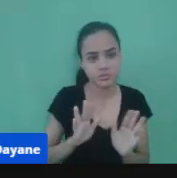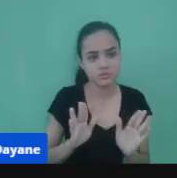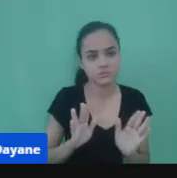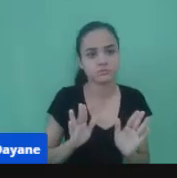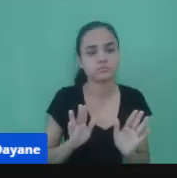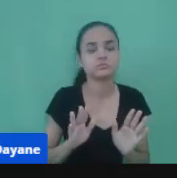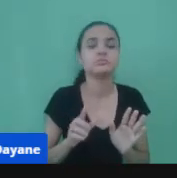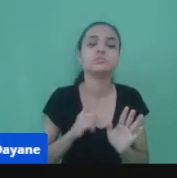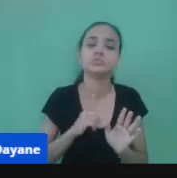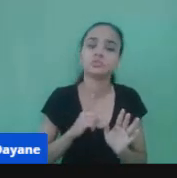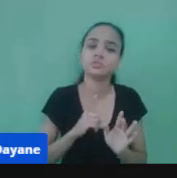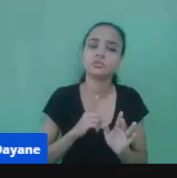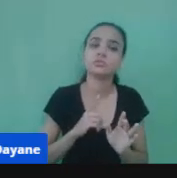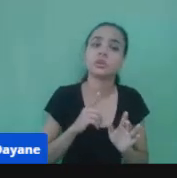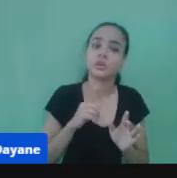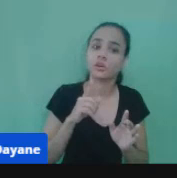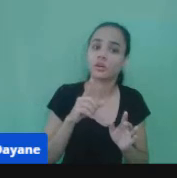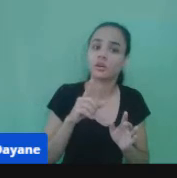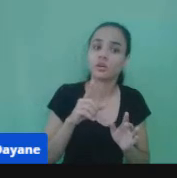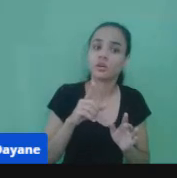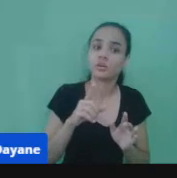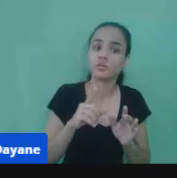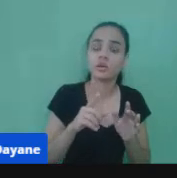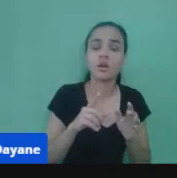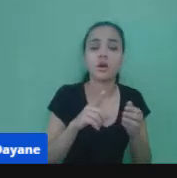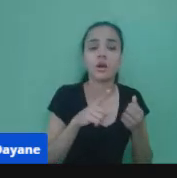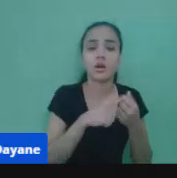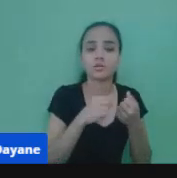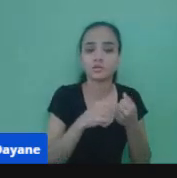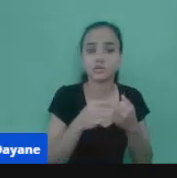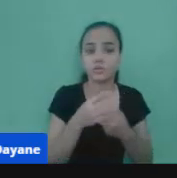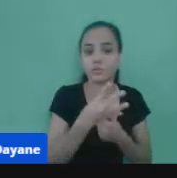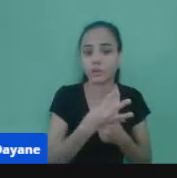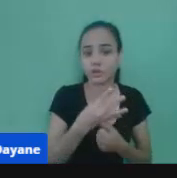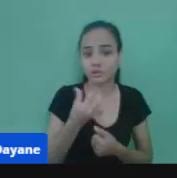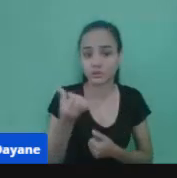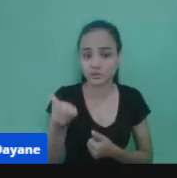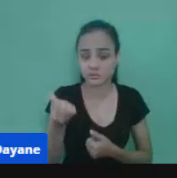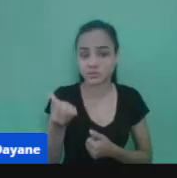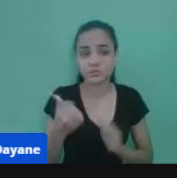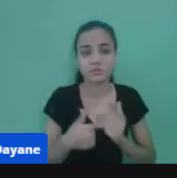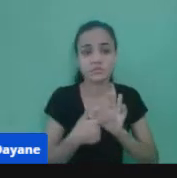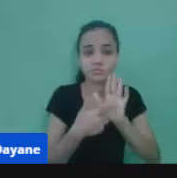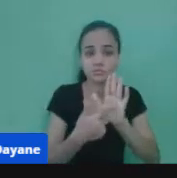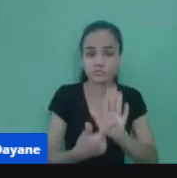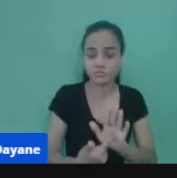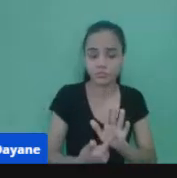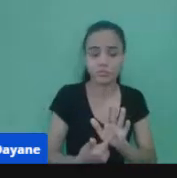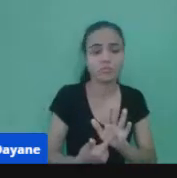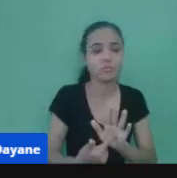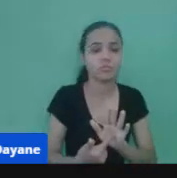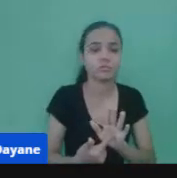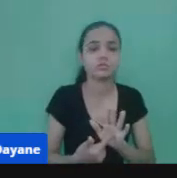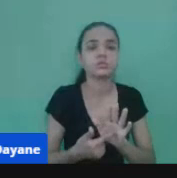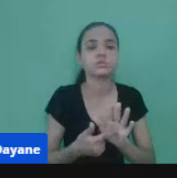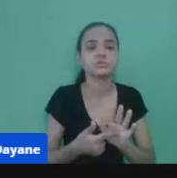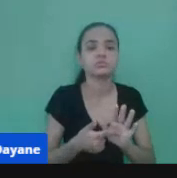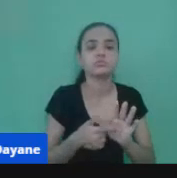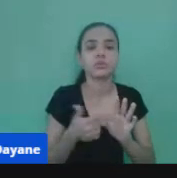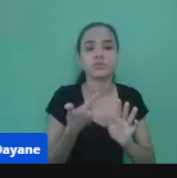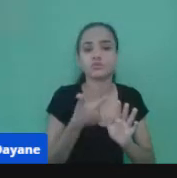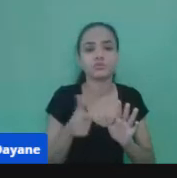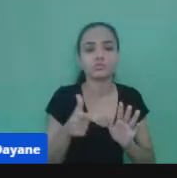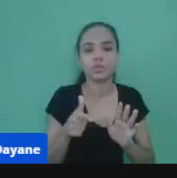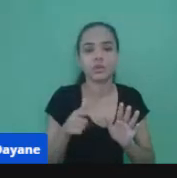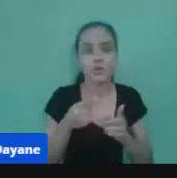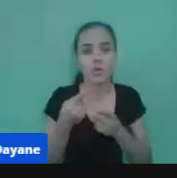artigo 46, que vai indicar aquilo que não constitui ofensa aos direitos autorais. E a lei vai